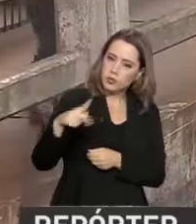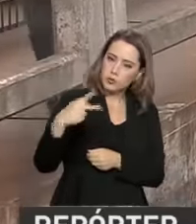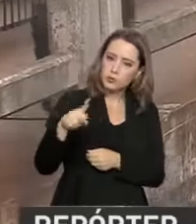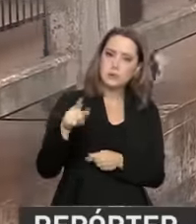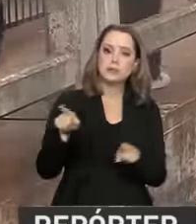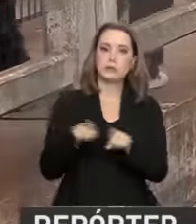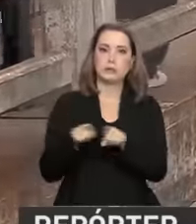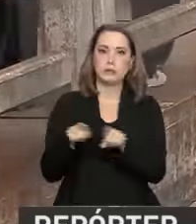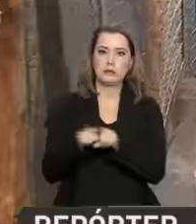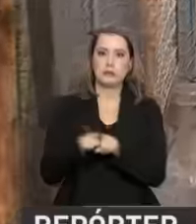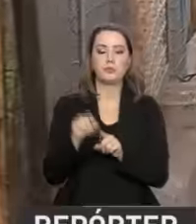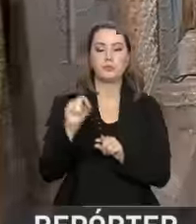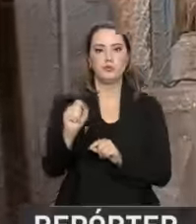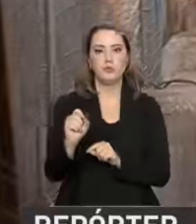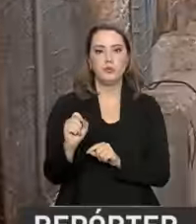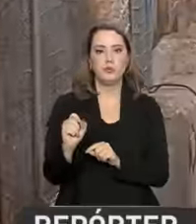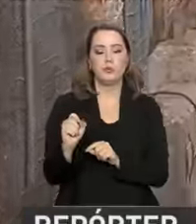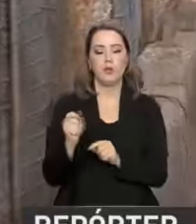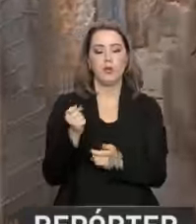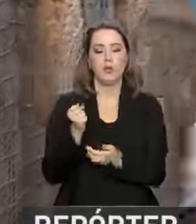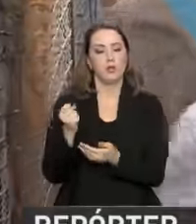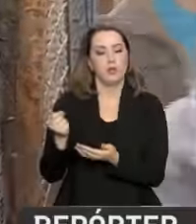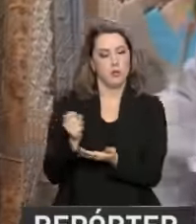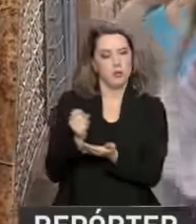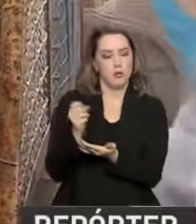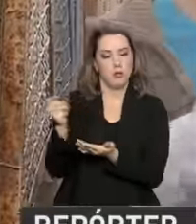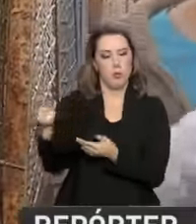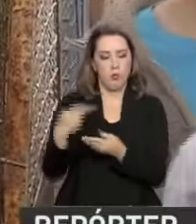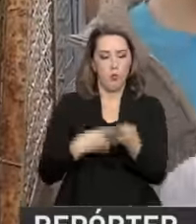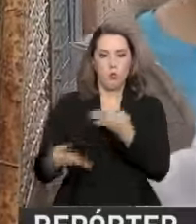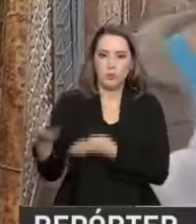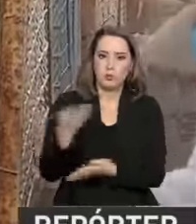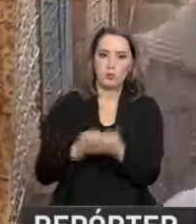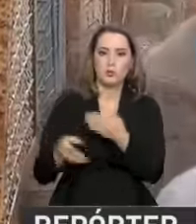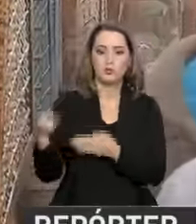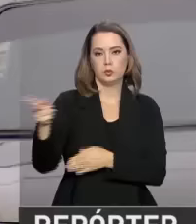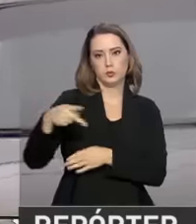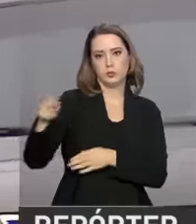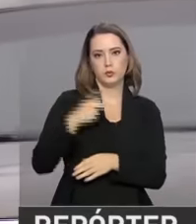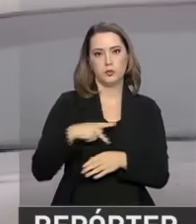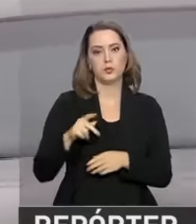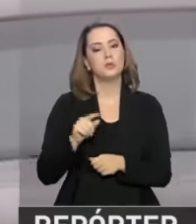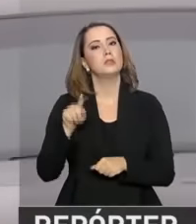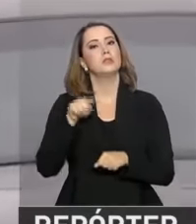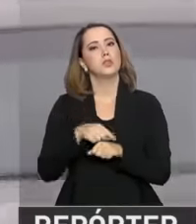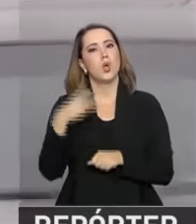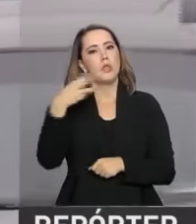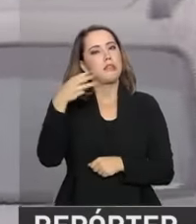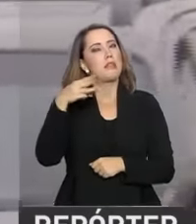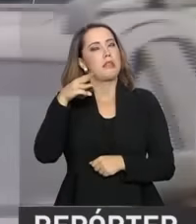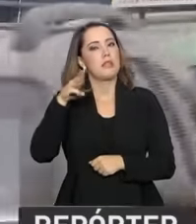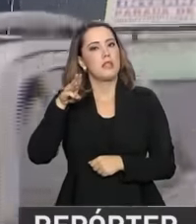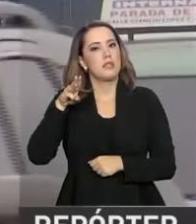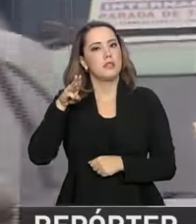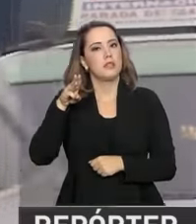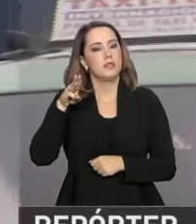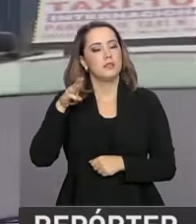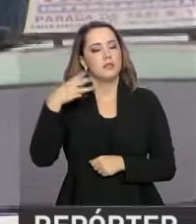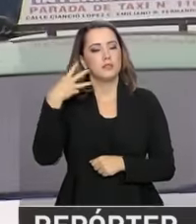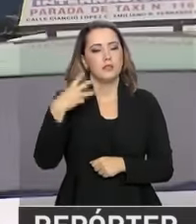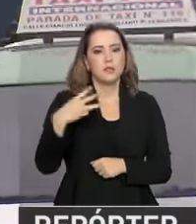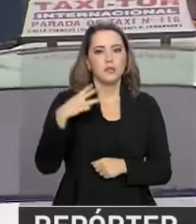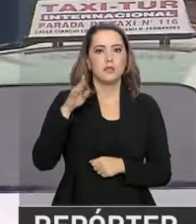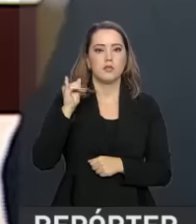de produtos estrangeiros em 2015 o intercâmbio comercial entre os dois países chegou a 3 bilhões 300